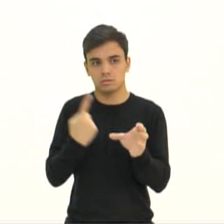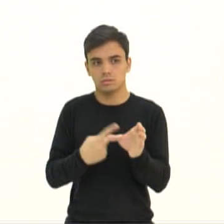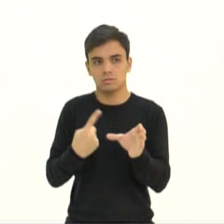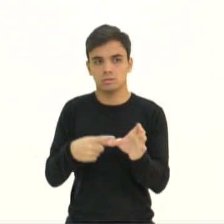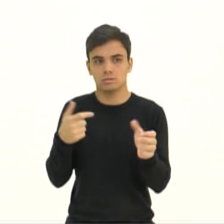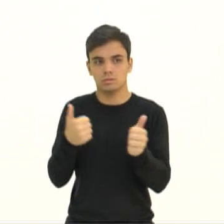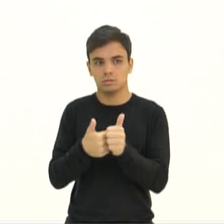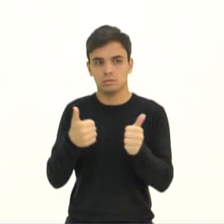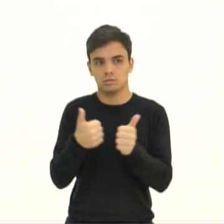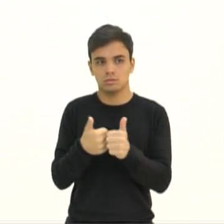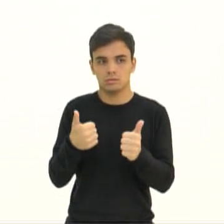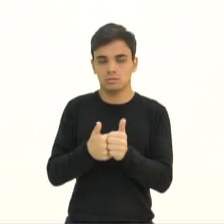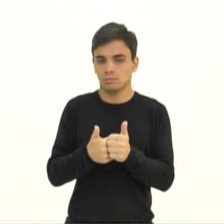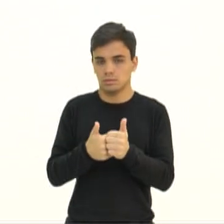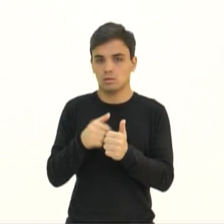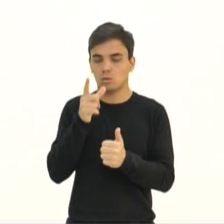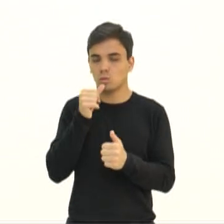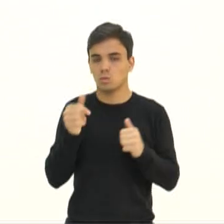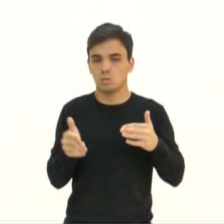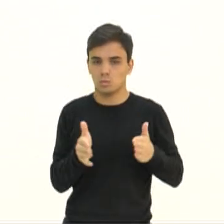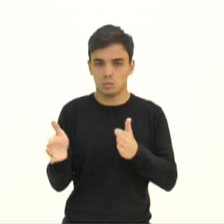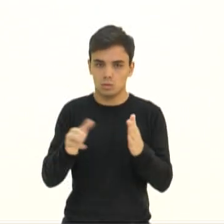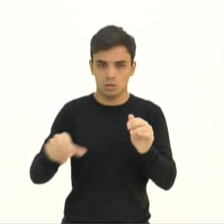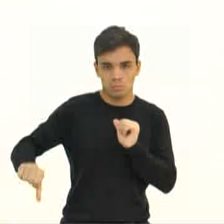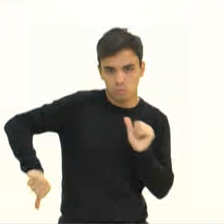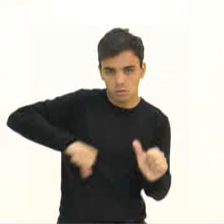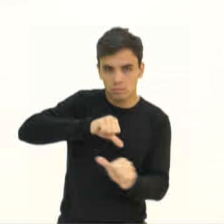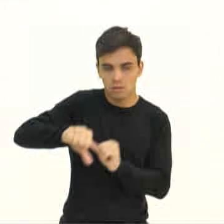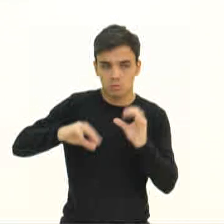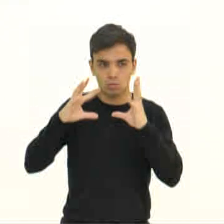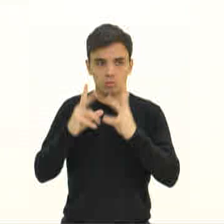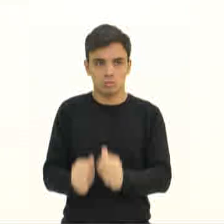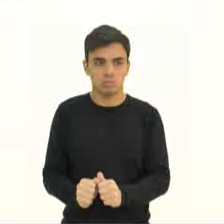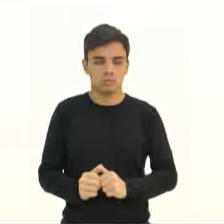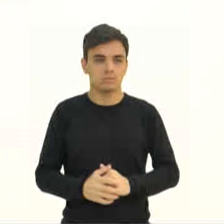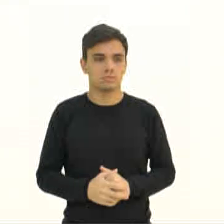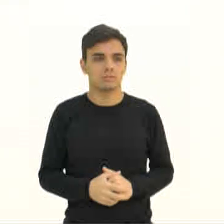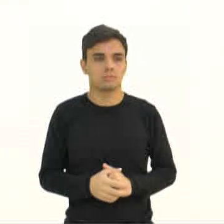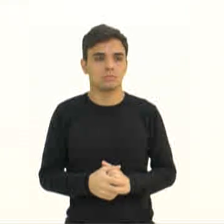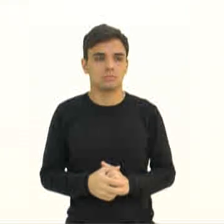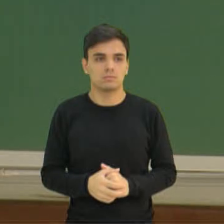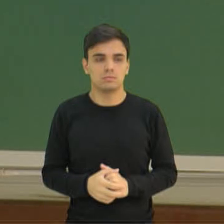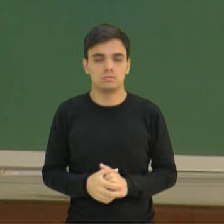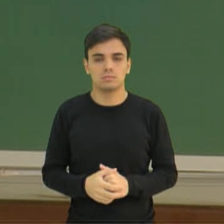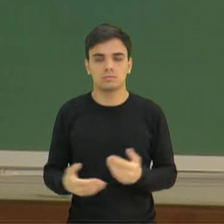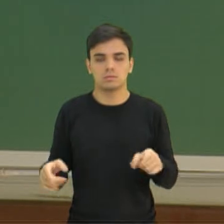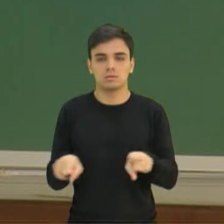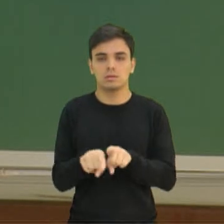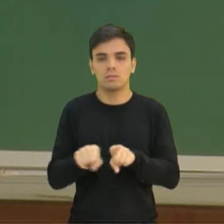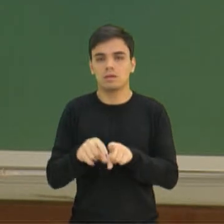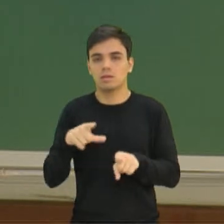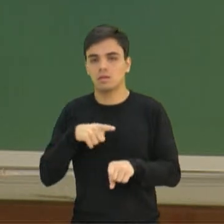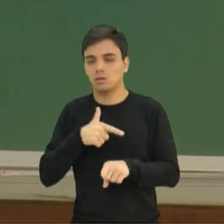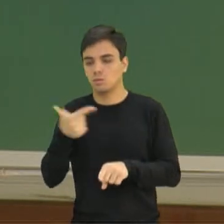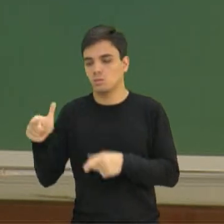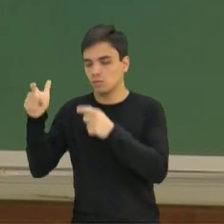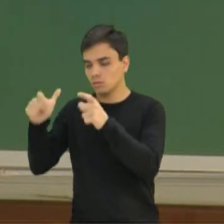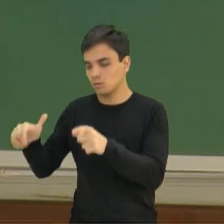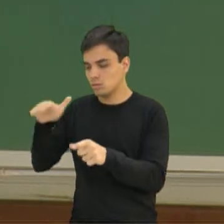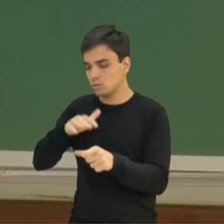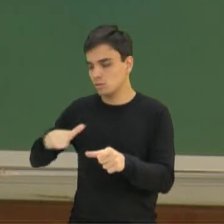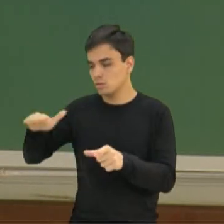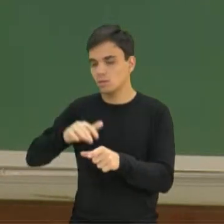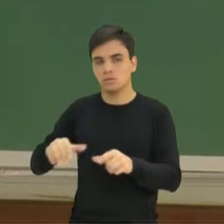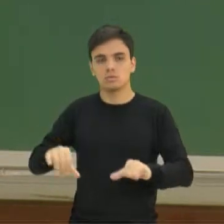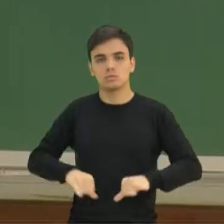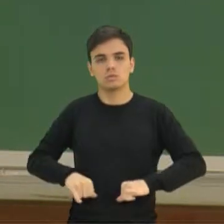rio, modificando todo aquele meio natural, certo? E aí nós temos outra área que também sofre com